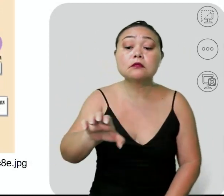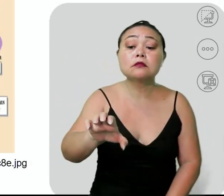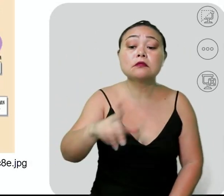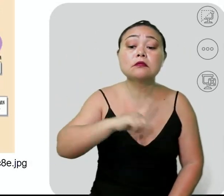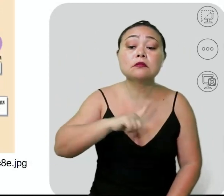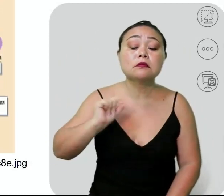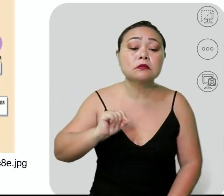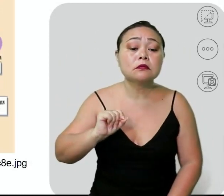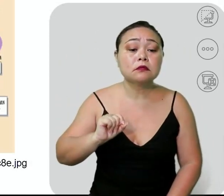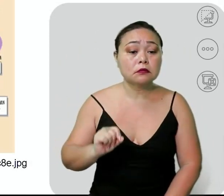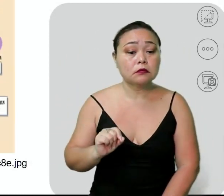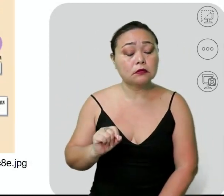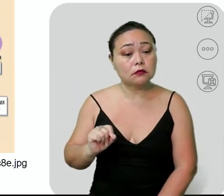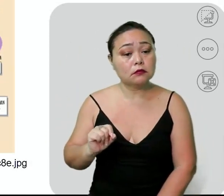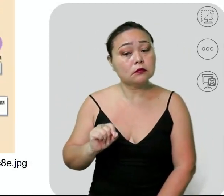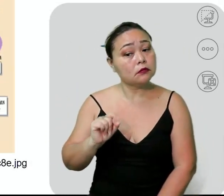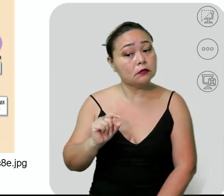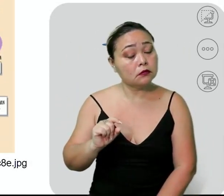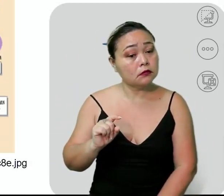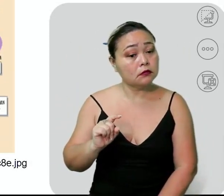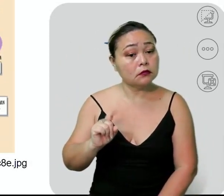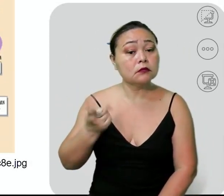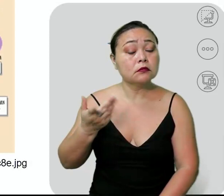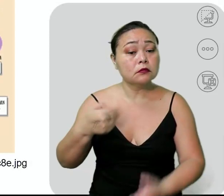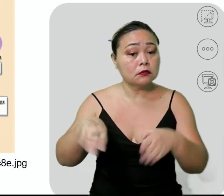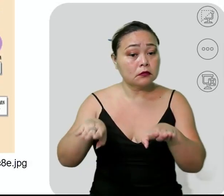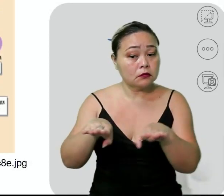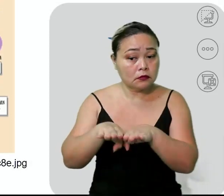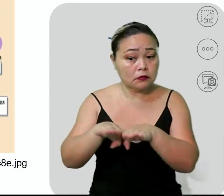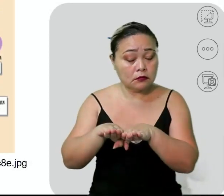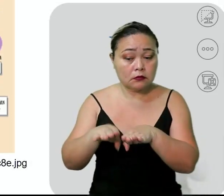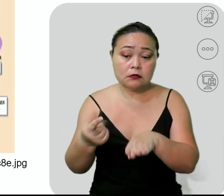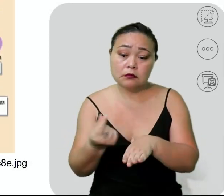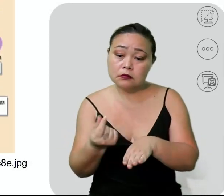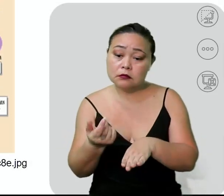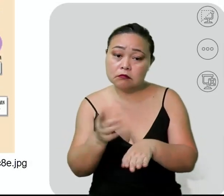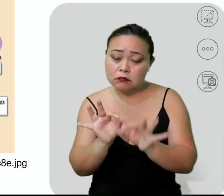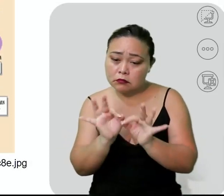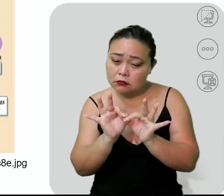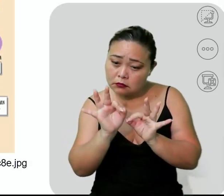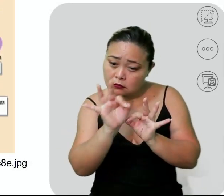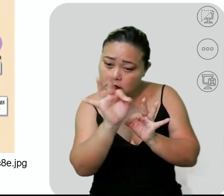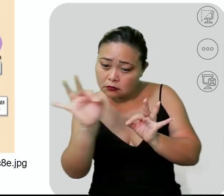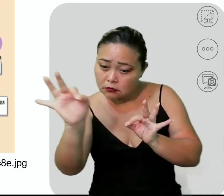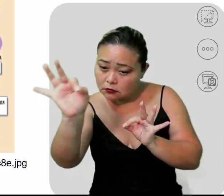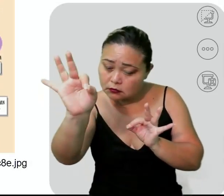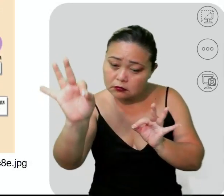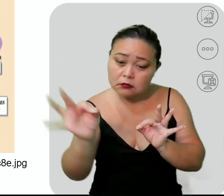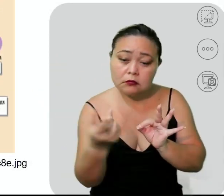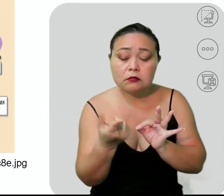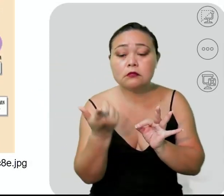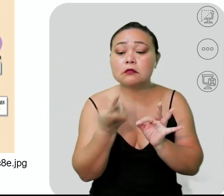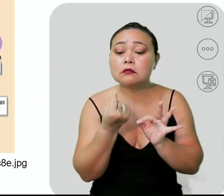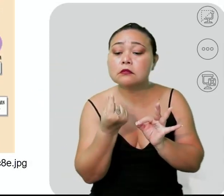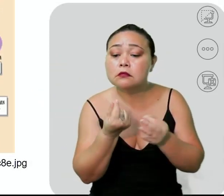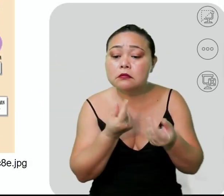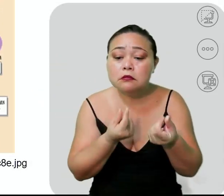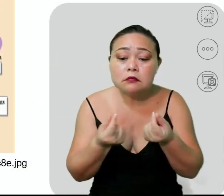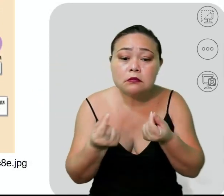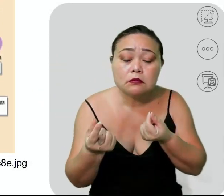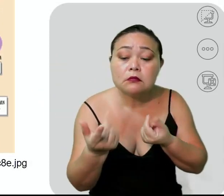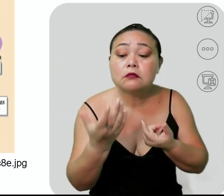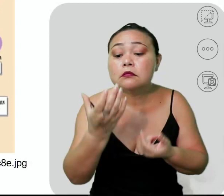concentrado, certo? E tanto a área comercial como a rota comercial. Com